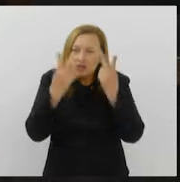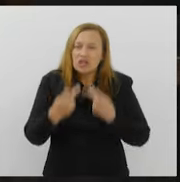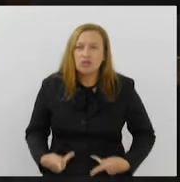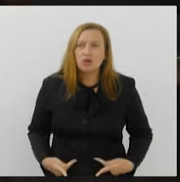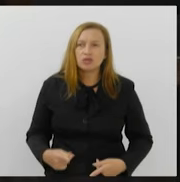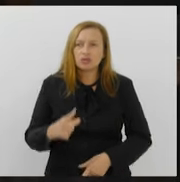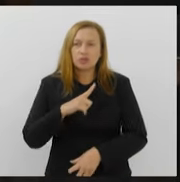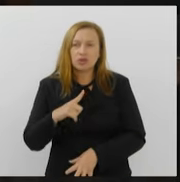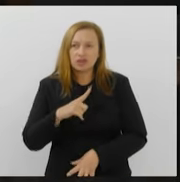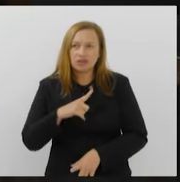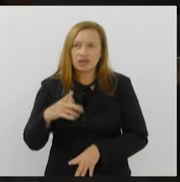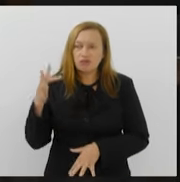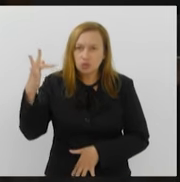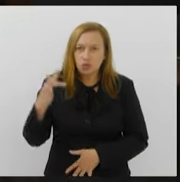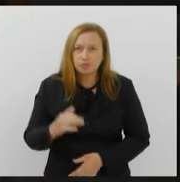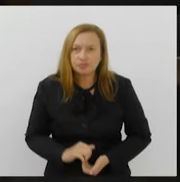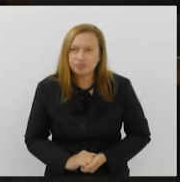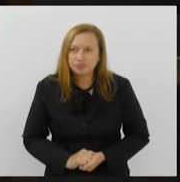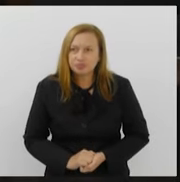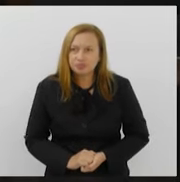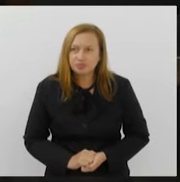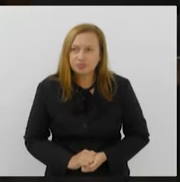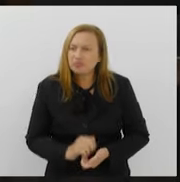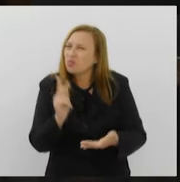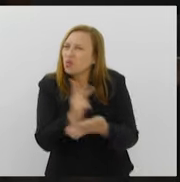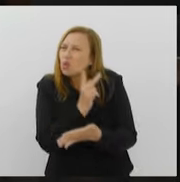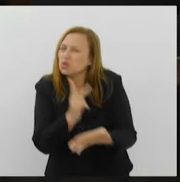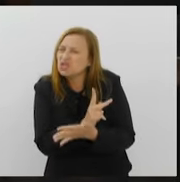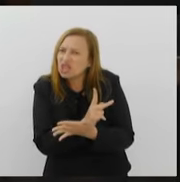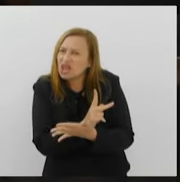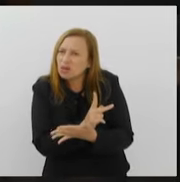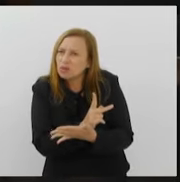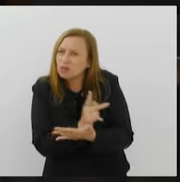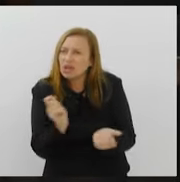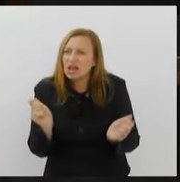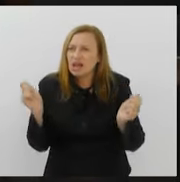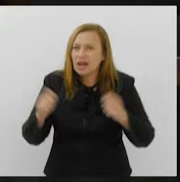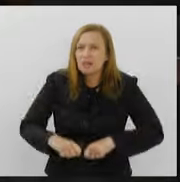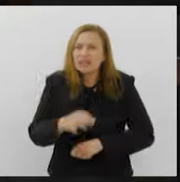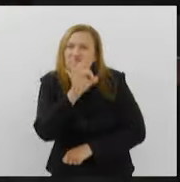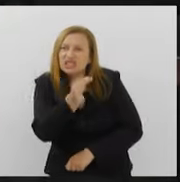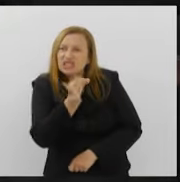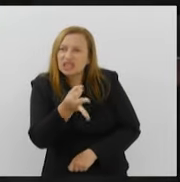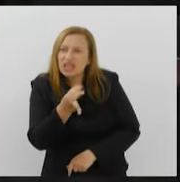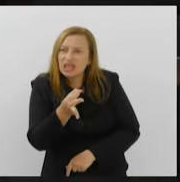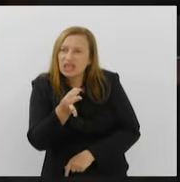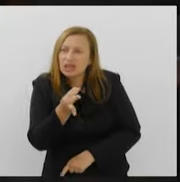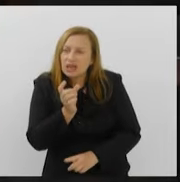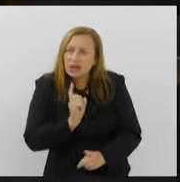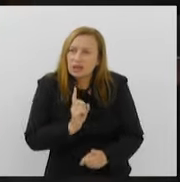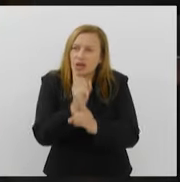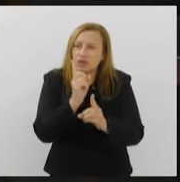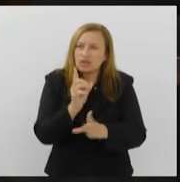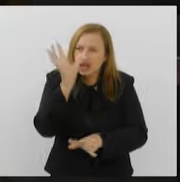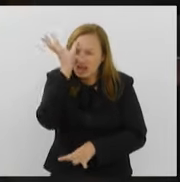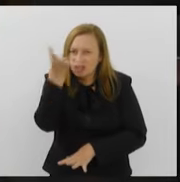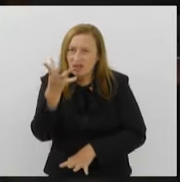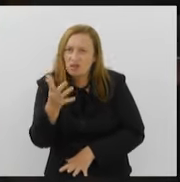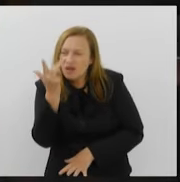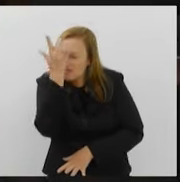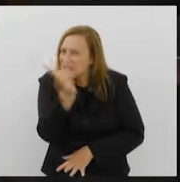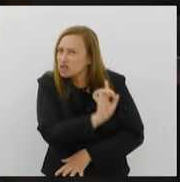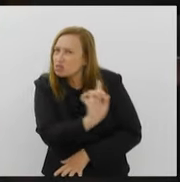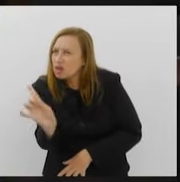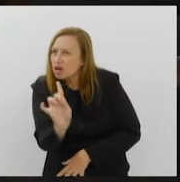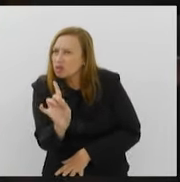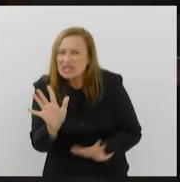alcançar. Que usemos então a nossa capacidade de fato para descobrir soluções. Não é uma solução fácil. Não é